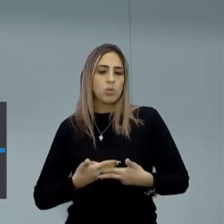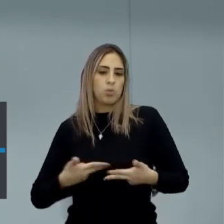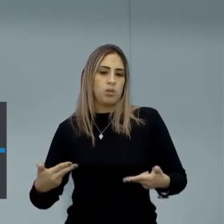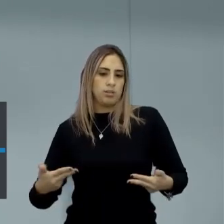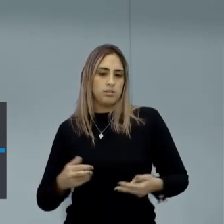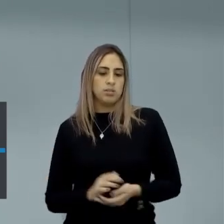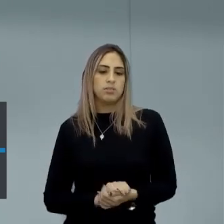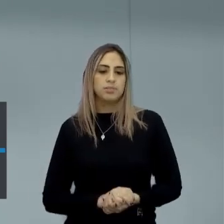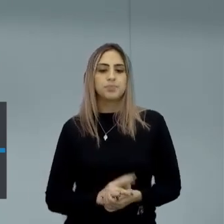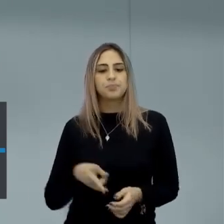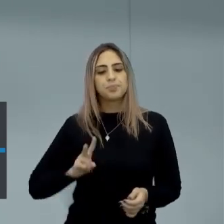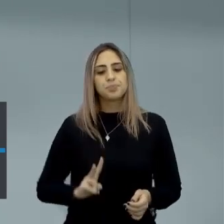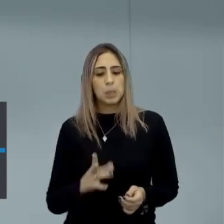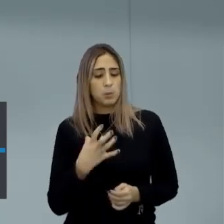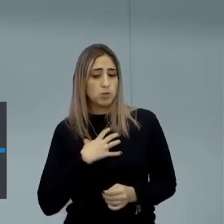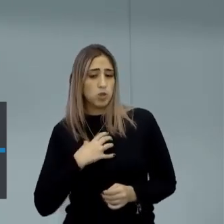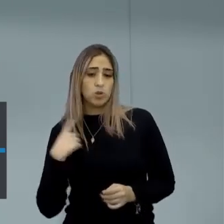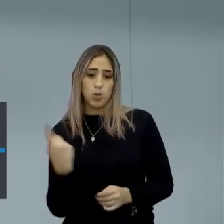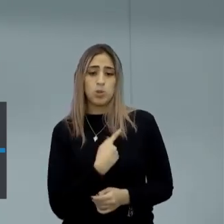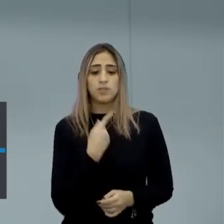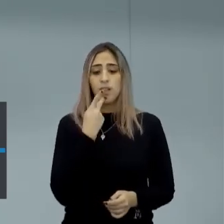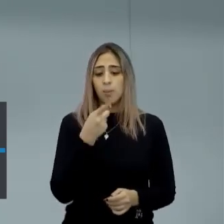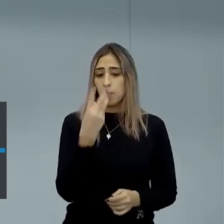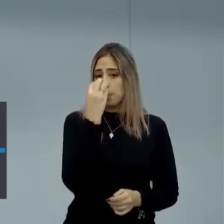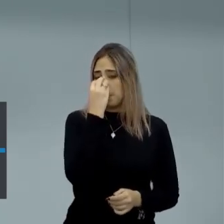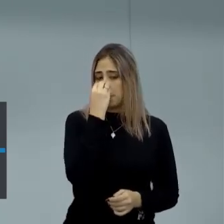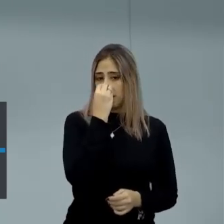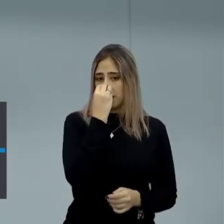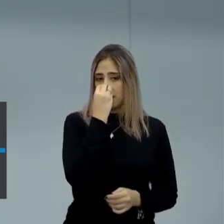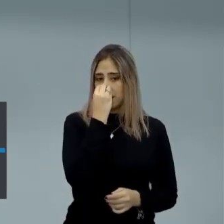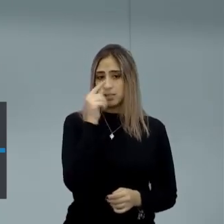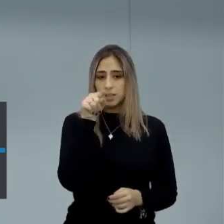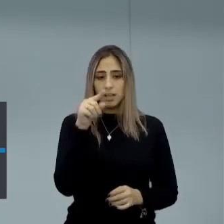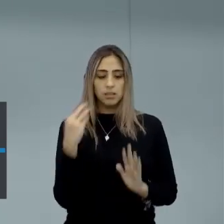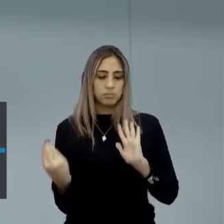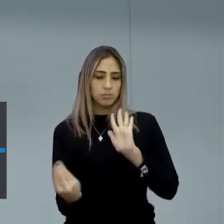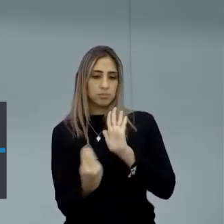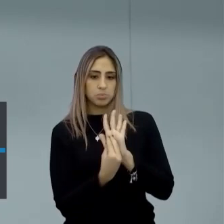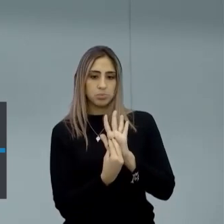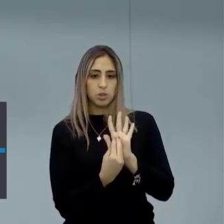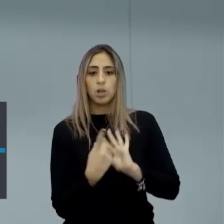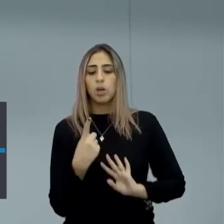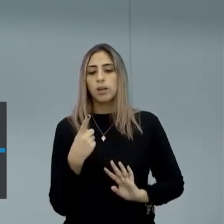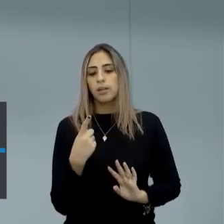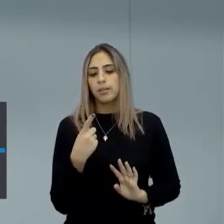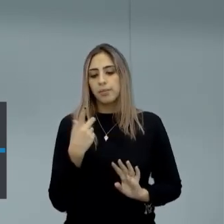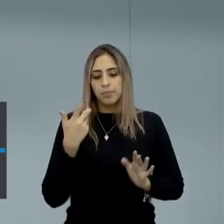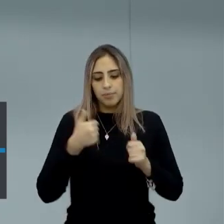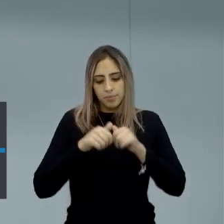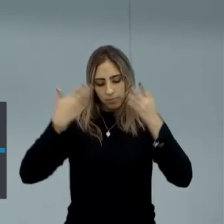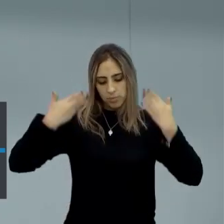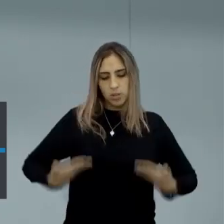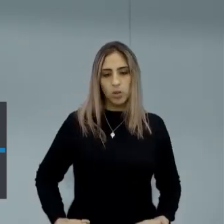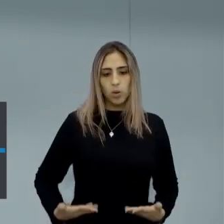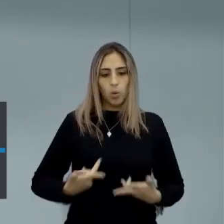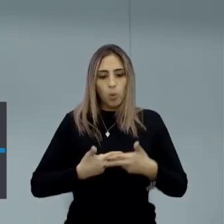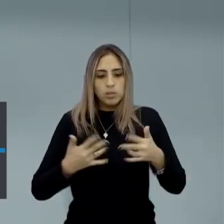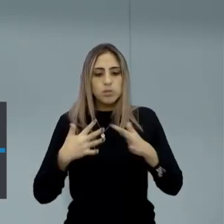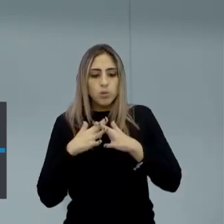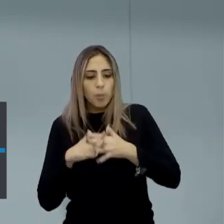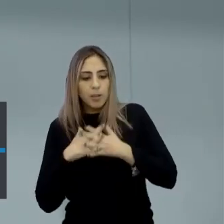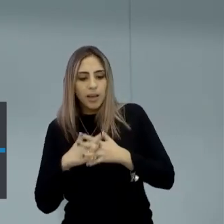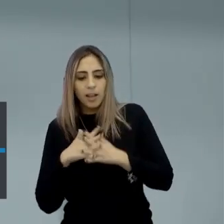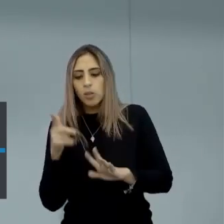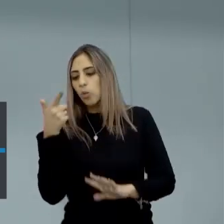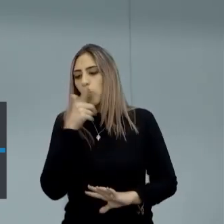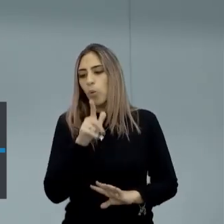que nós falamos, né, do palhaço, que o palhaço ele se coloca em situações complicadas para sair delas,